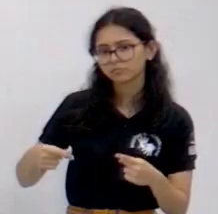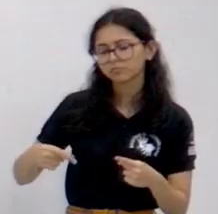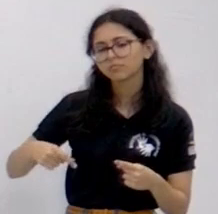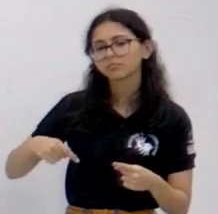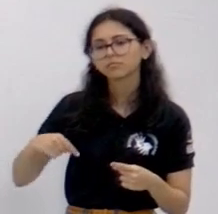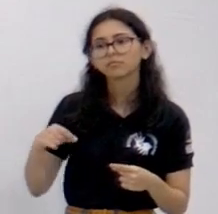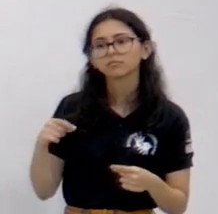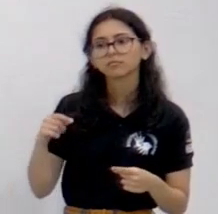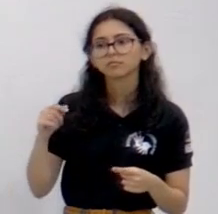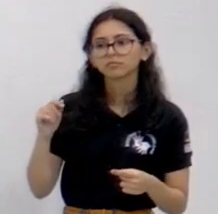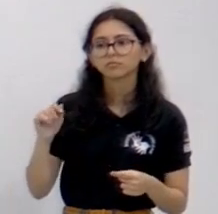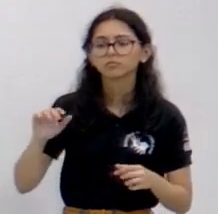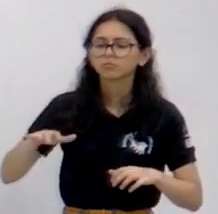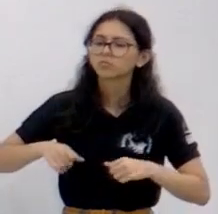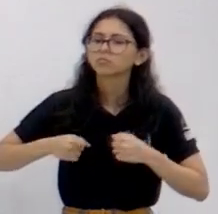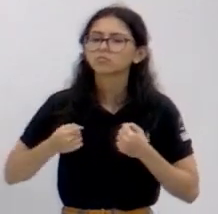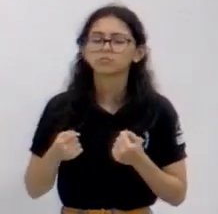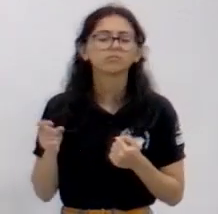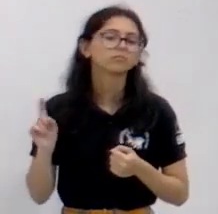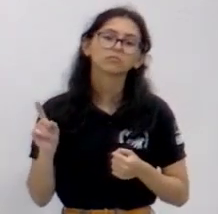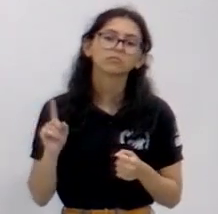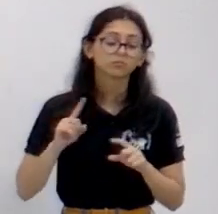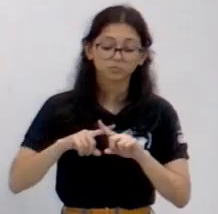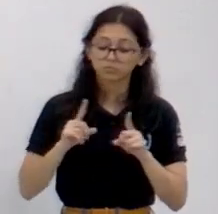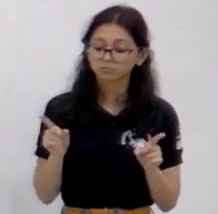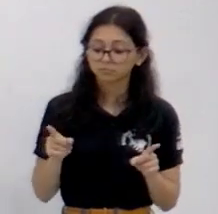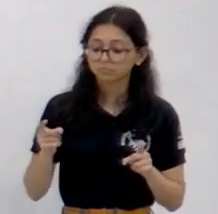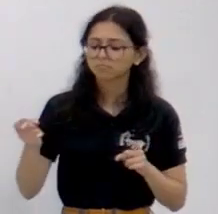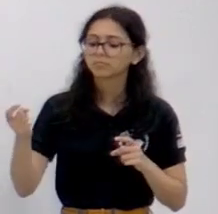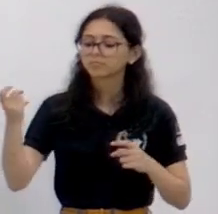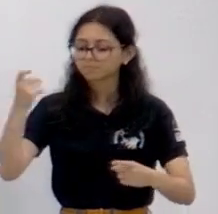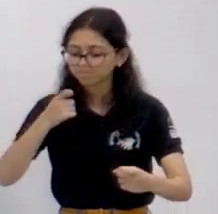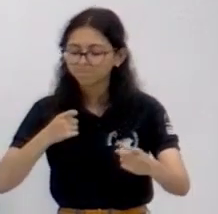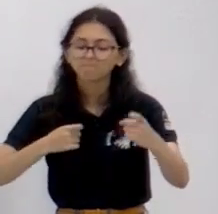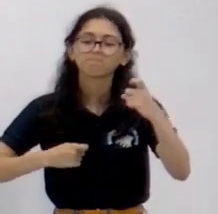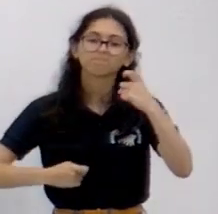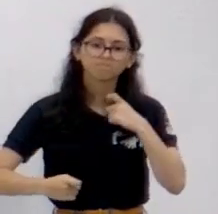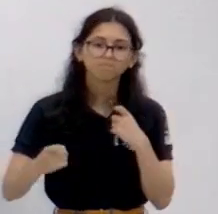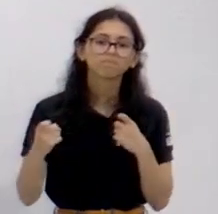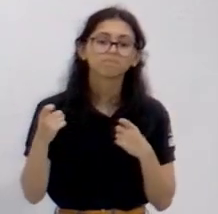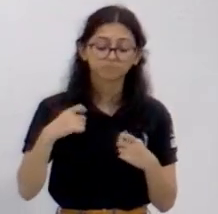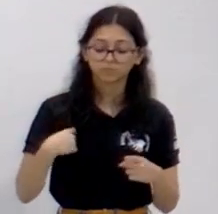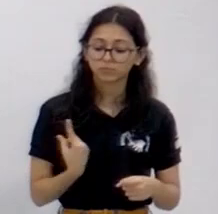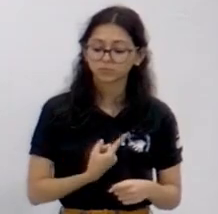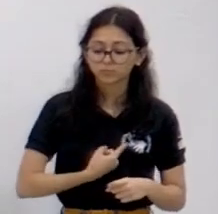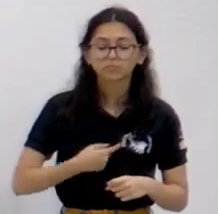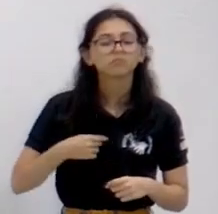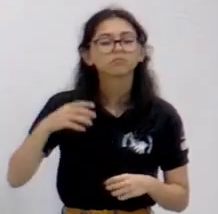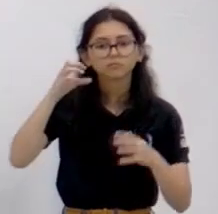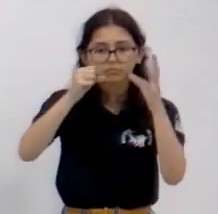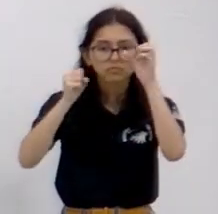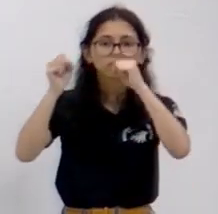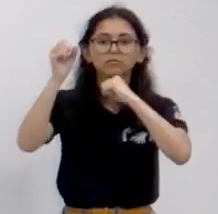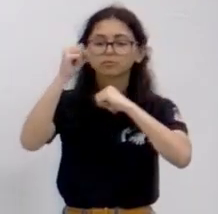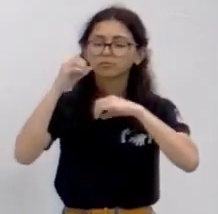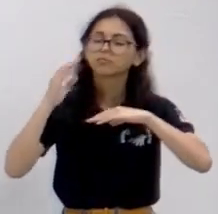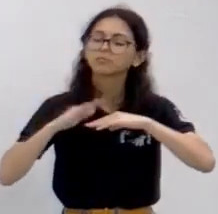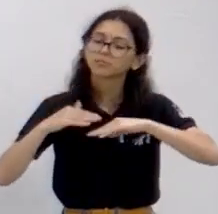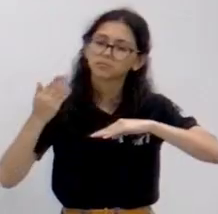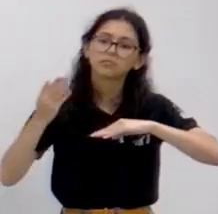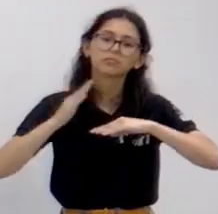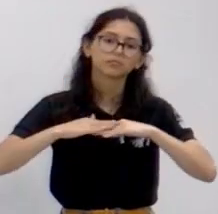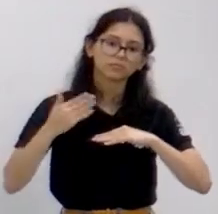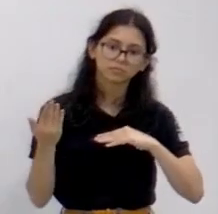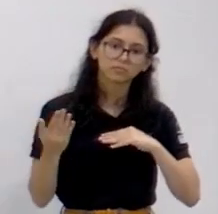batalha, quando vamos aprender a depender e a confiar no Senhor, da mesma maneira como aconteceu anteriormente. Não são